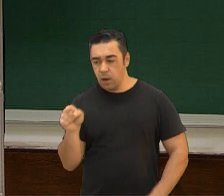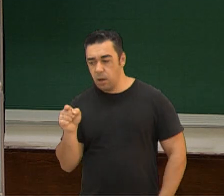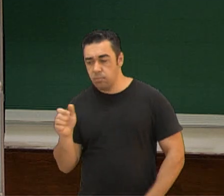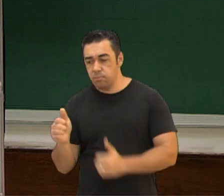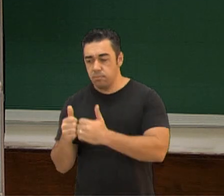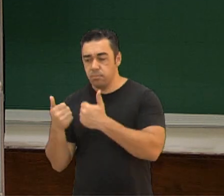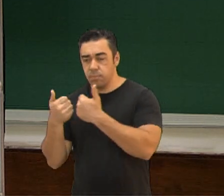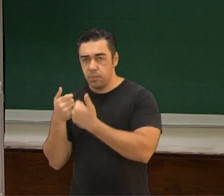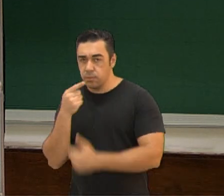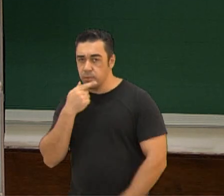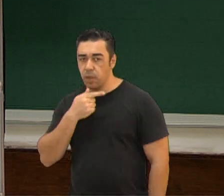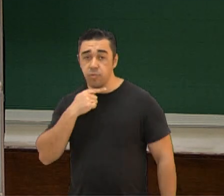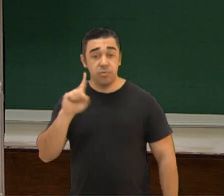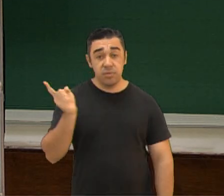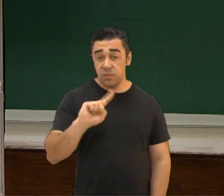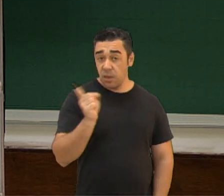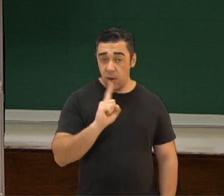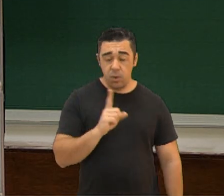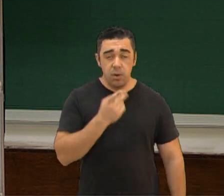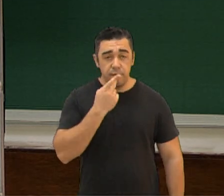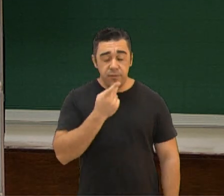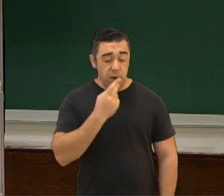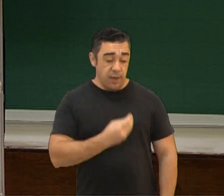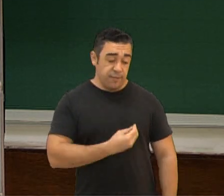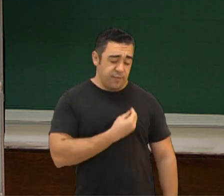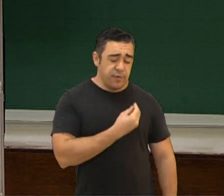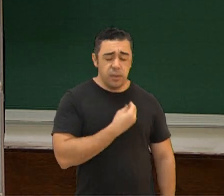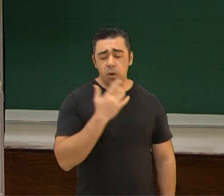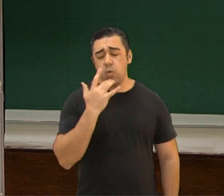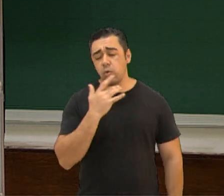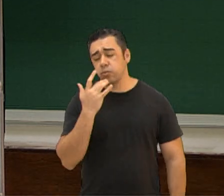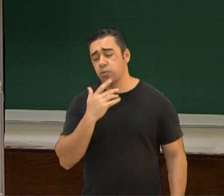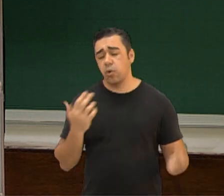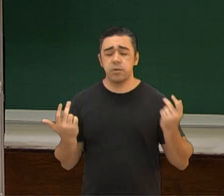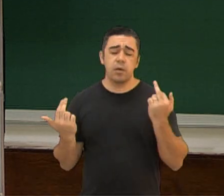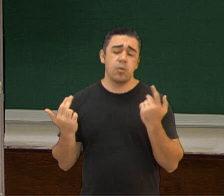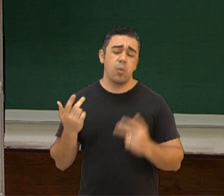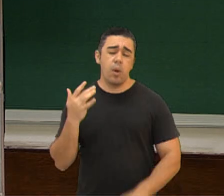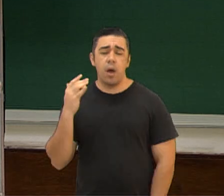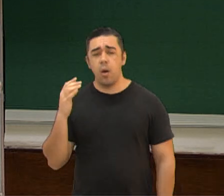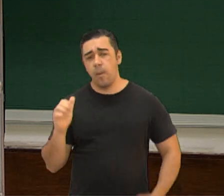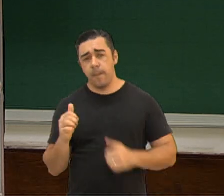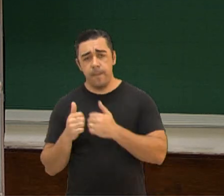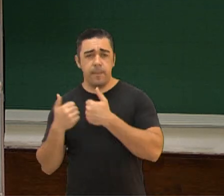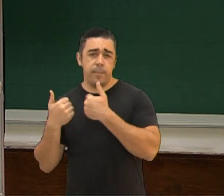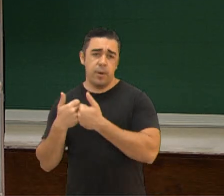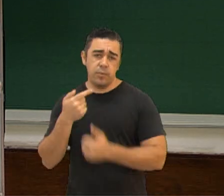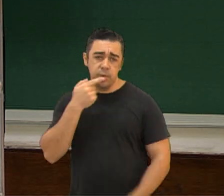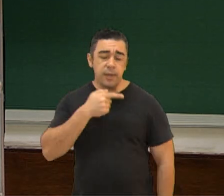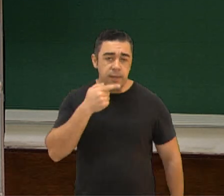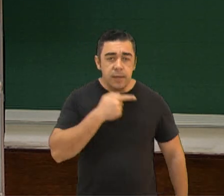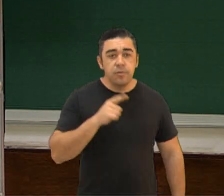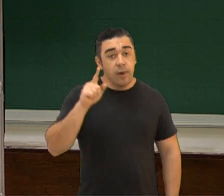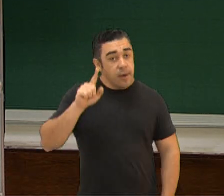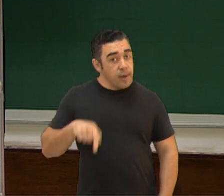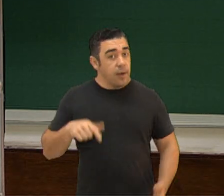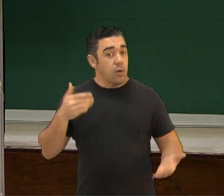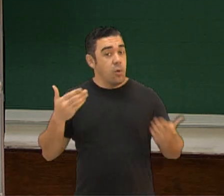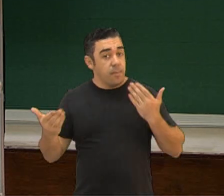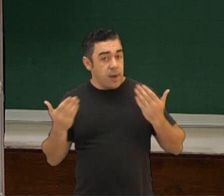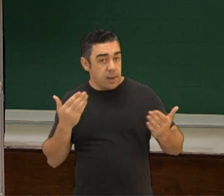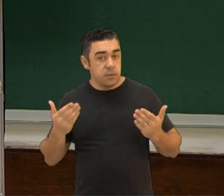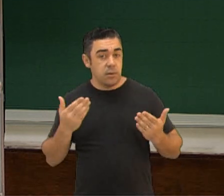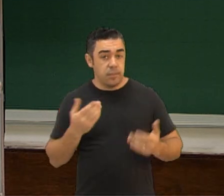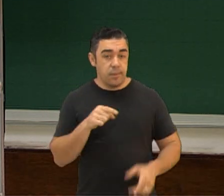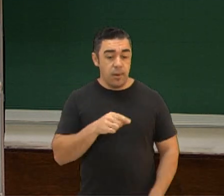a vida... ou é tão gostosa, para quem gosta, né? Tão gostosa como um pão de queijo. Aí eu tenho um elemento de comparação, que é a